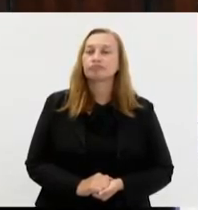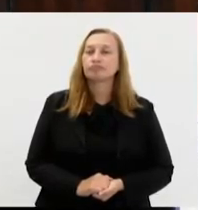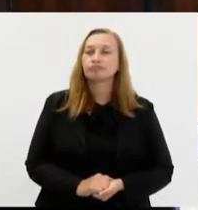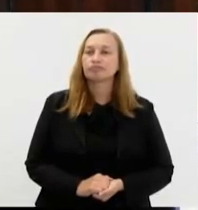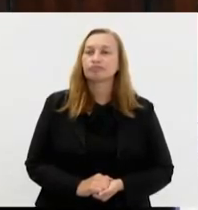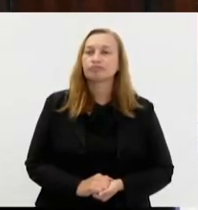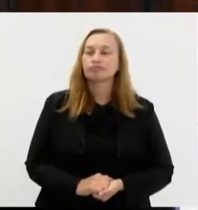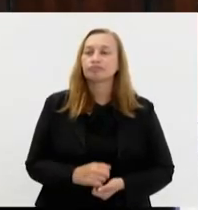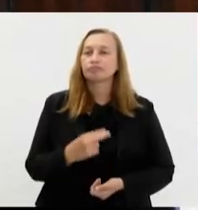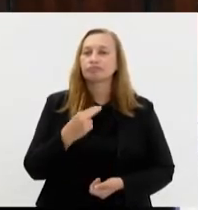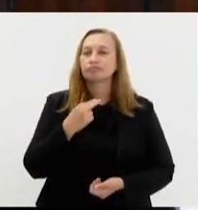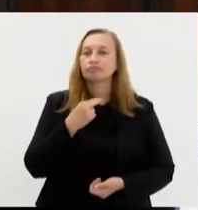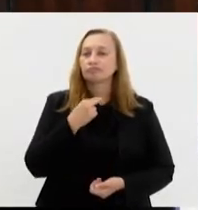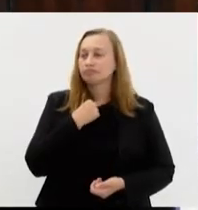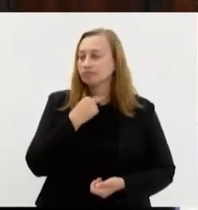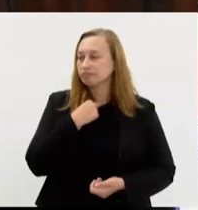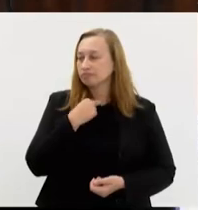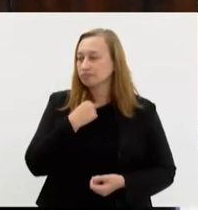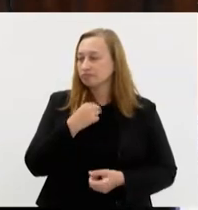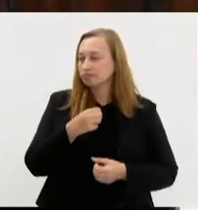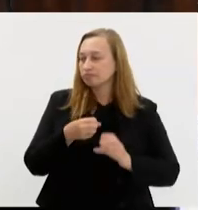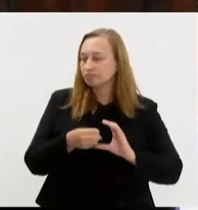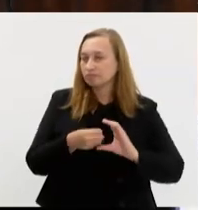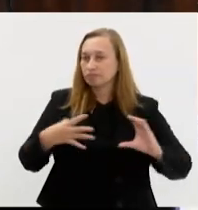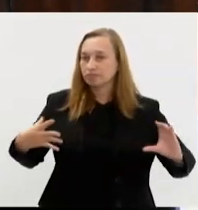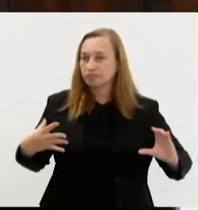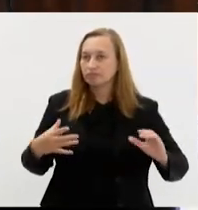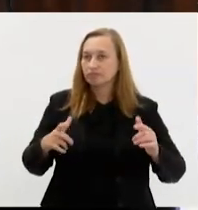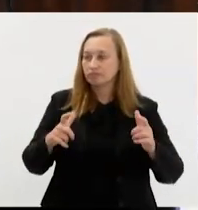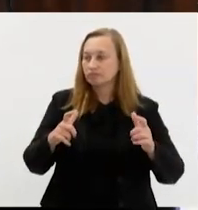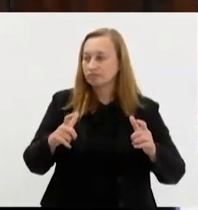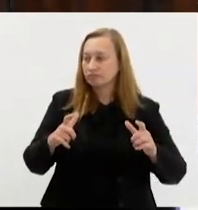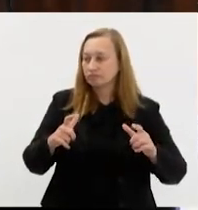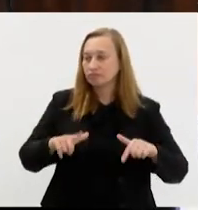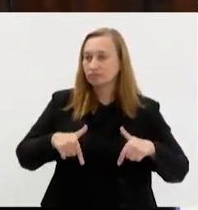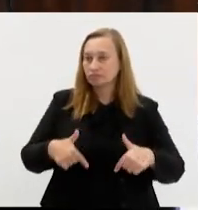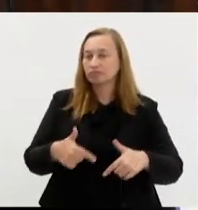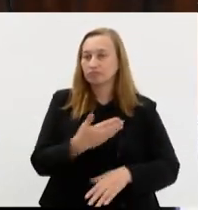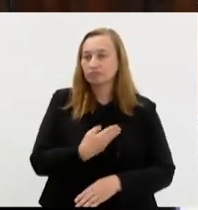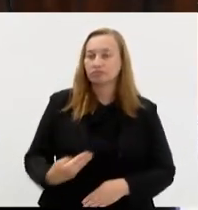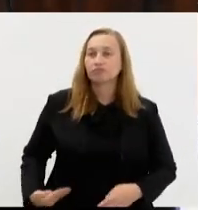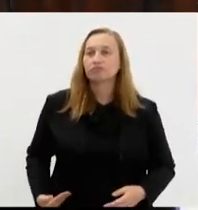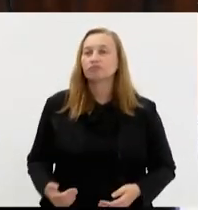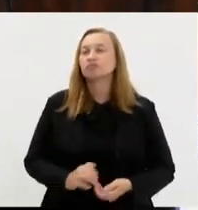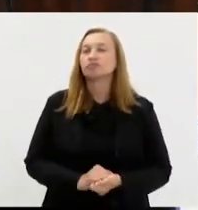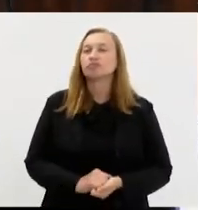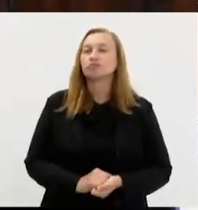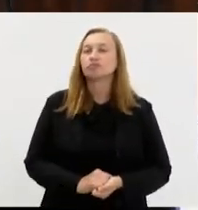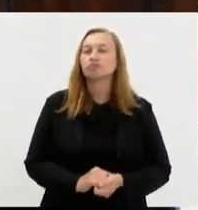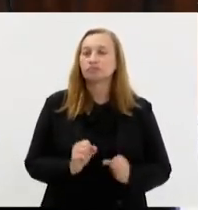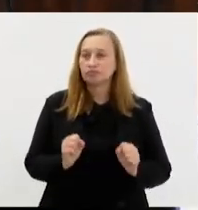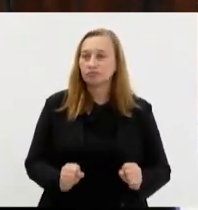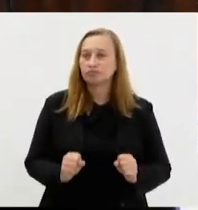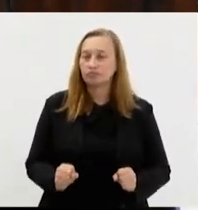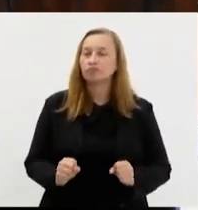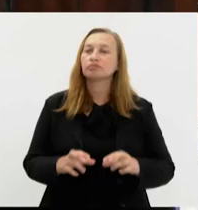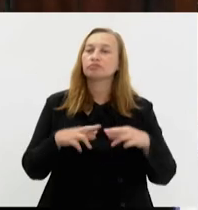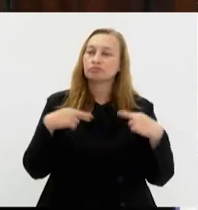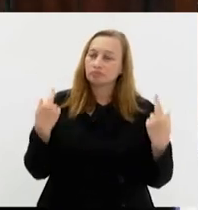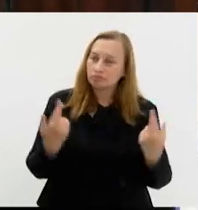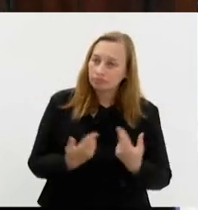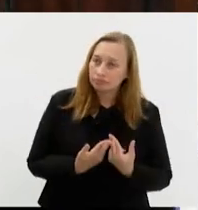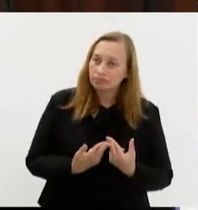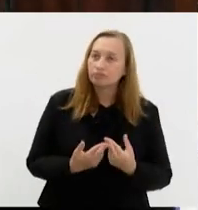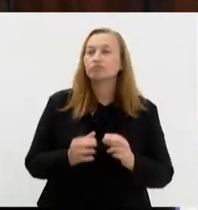ato público ato público então eu posso fazer contato posso fazer encontro